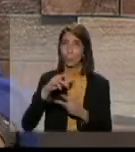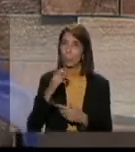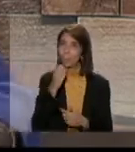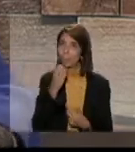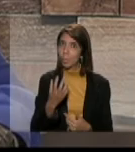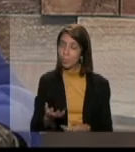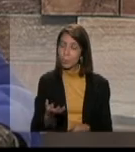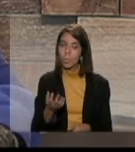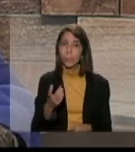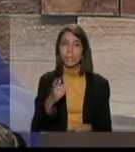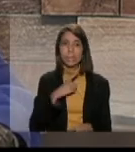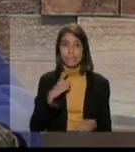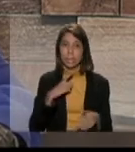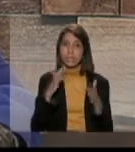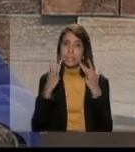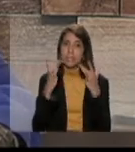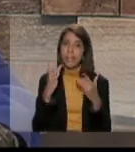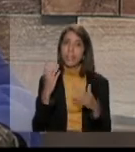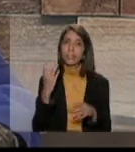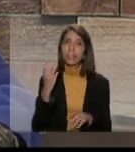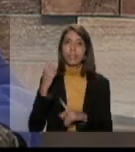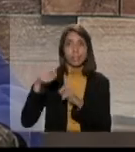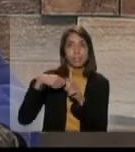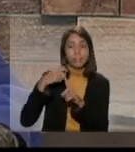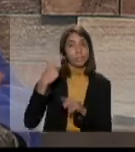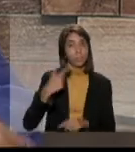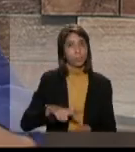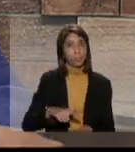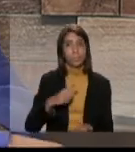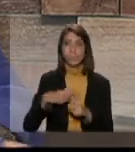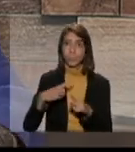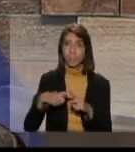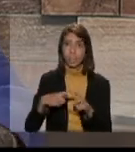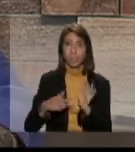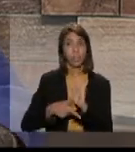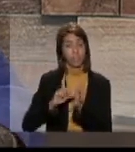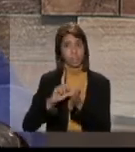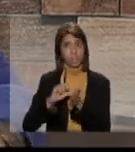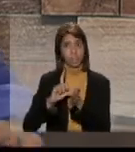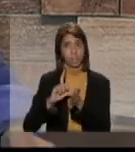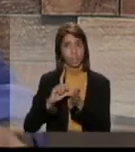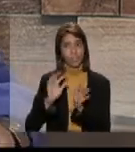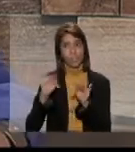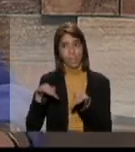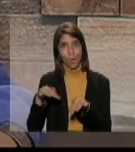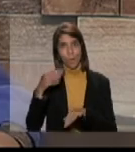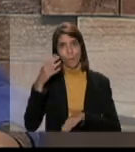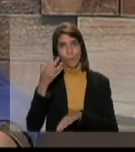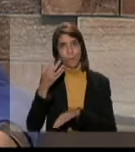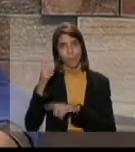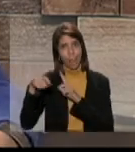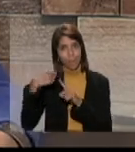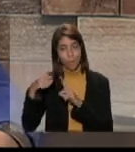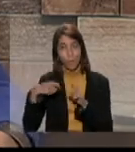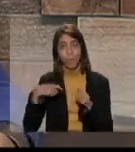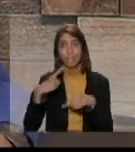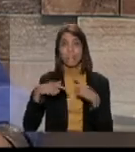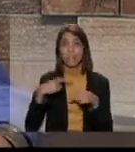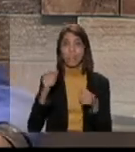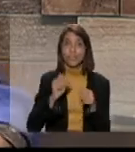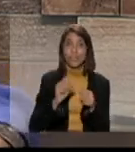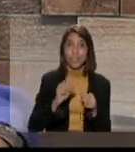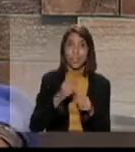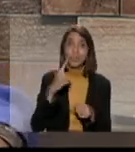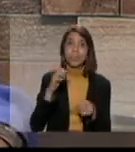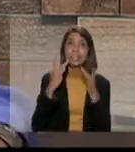uma cena em virtude disso porque a gente fez a cena a antes o final entendeu e